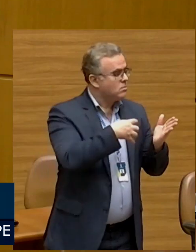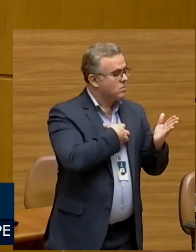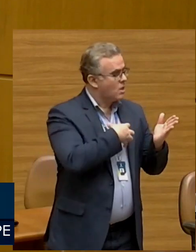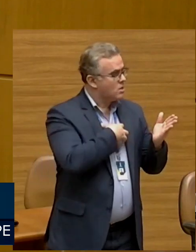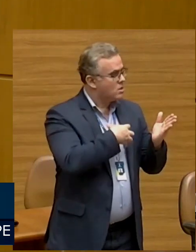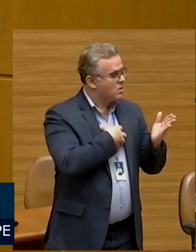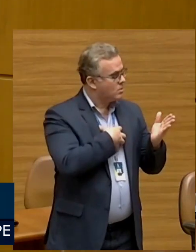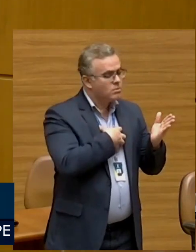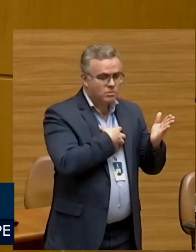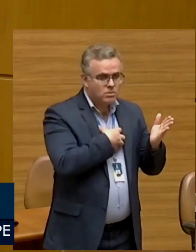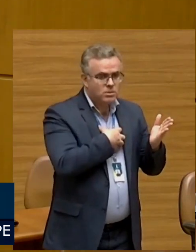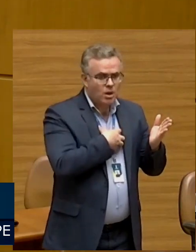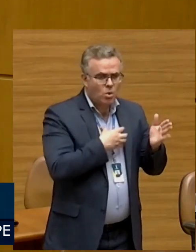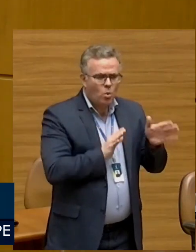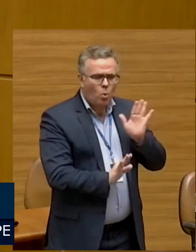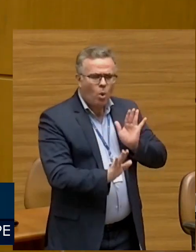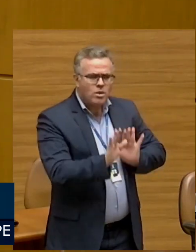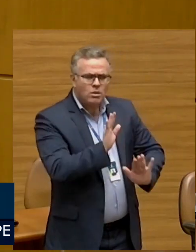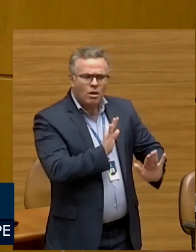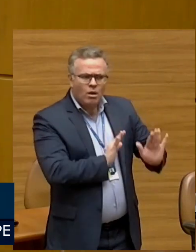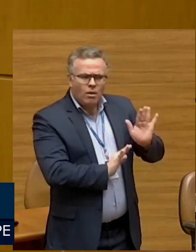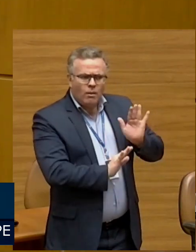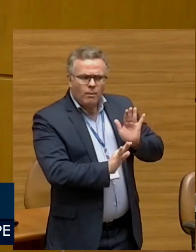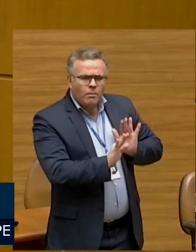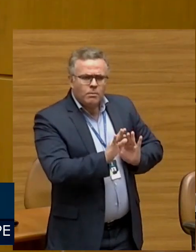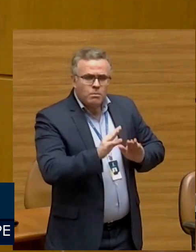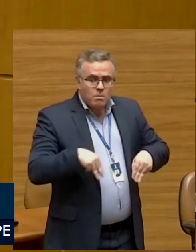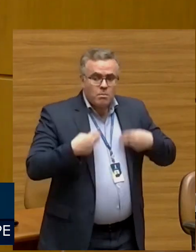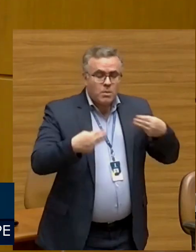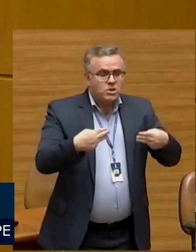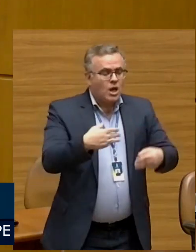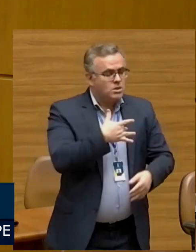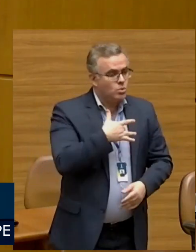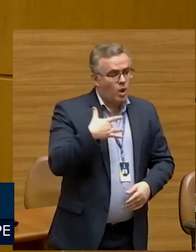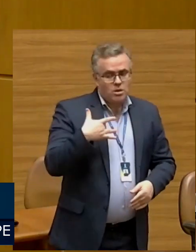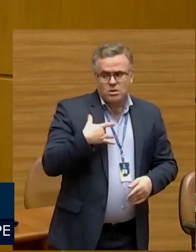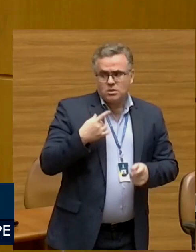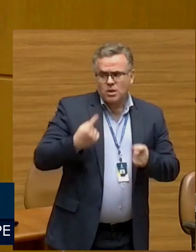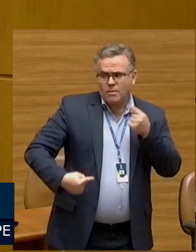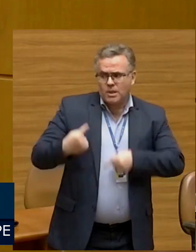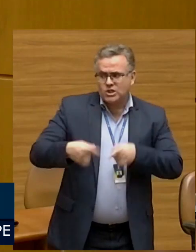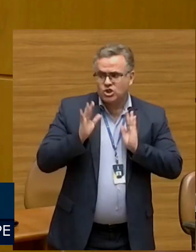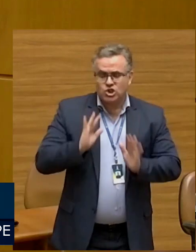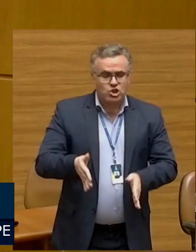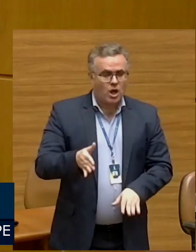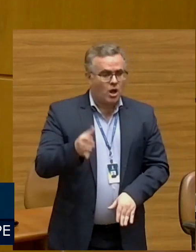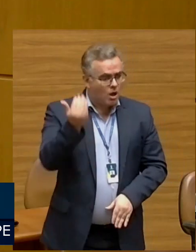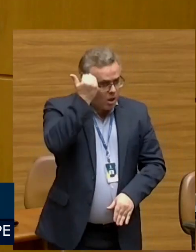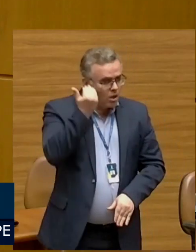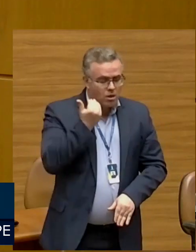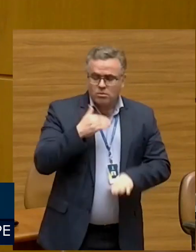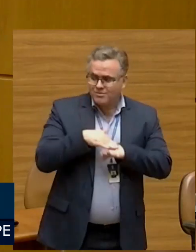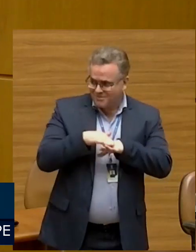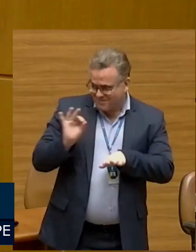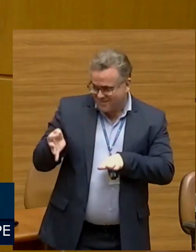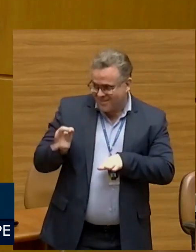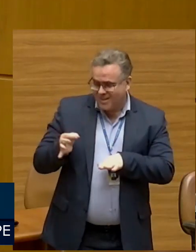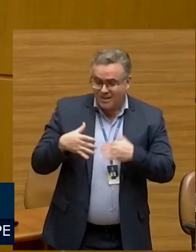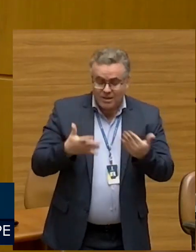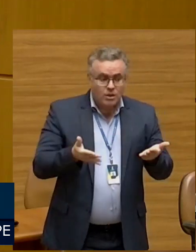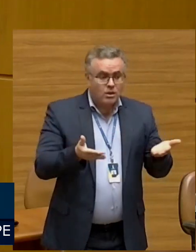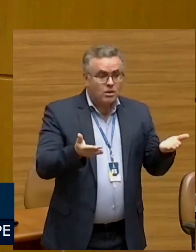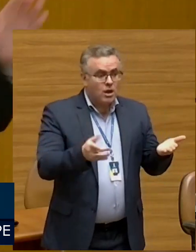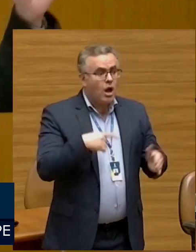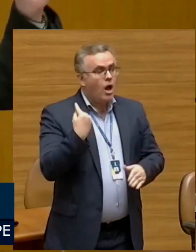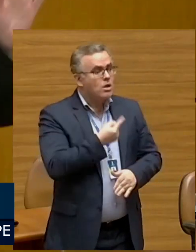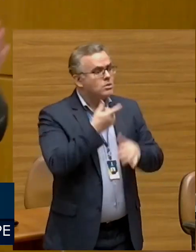desse cuidado que a gente tem do Ministério da Educação, né, Alzenira? A gente vem discutindo bastante isso, que infelizmente, quando a gente